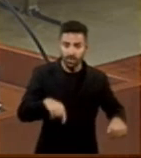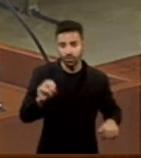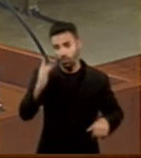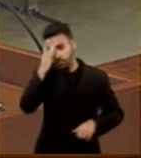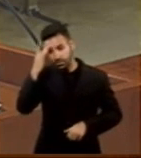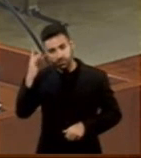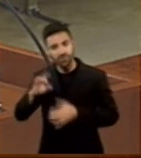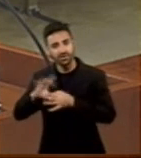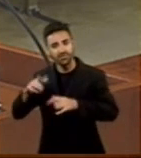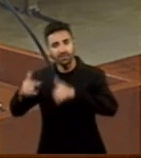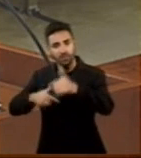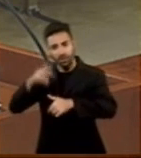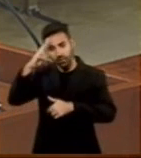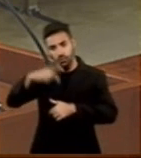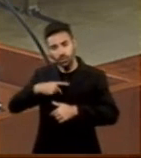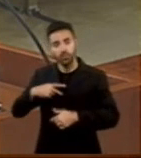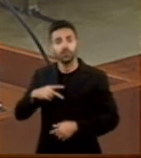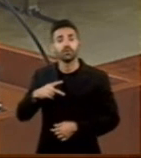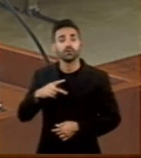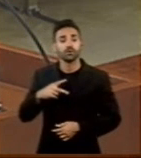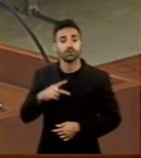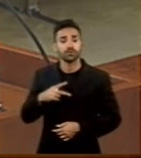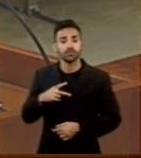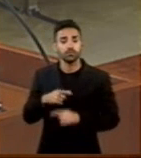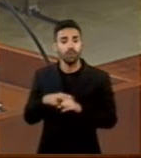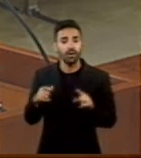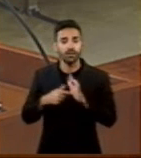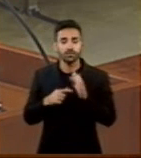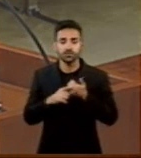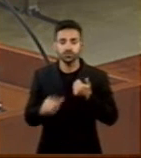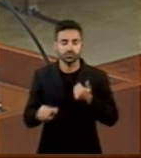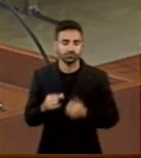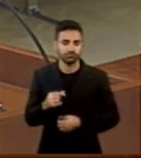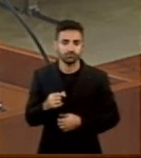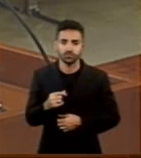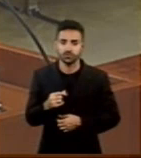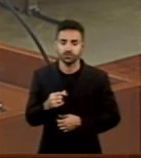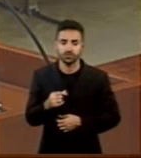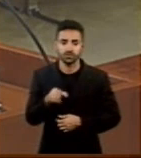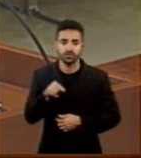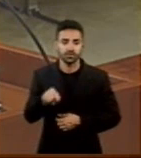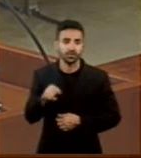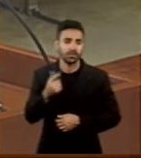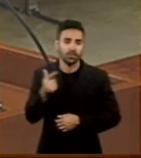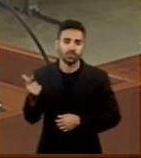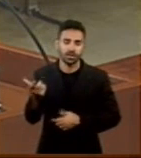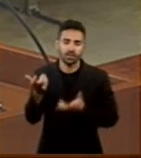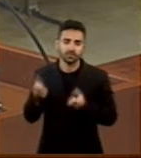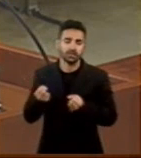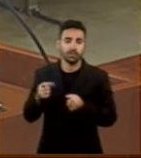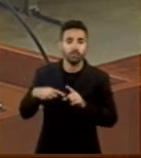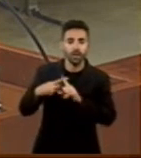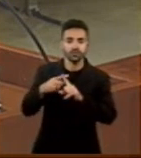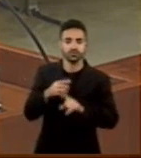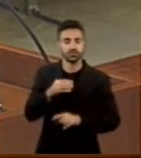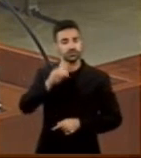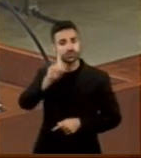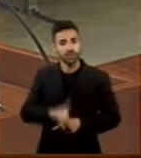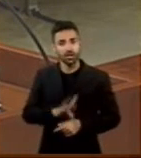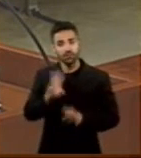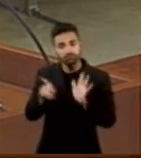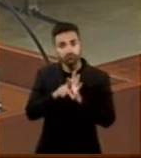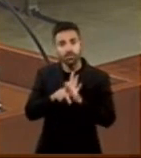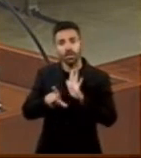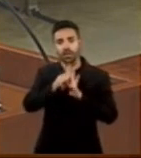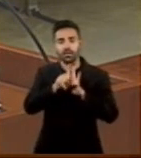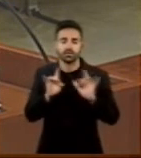esse inciso, ele não, por si só, ele não justificaria a extensão de direitos específicos previstos em lei